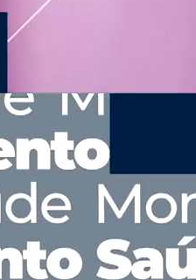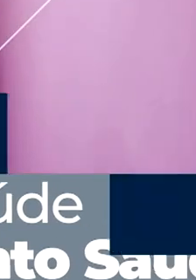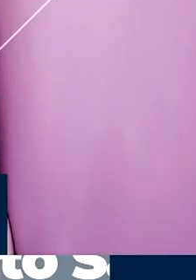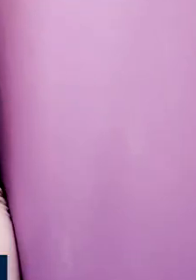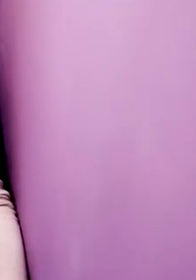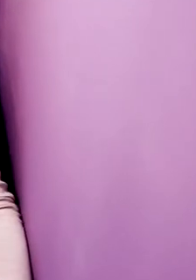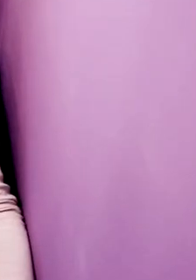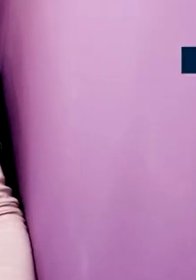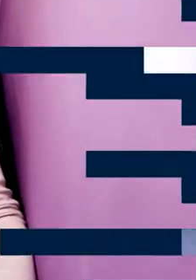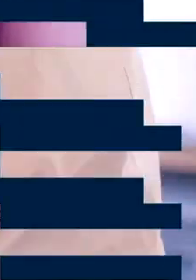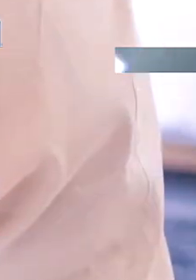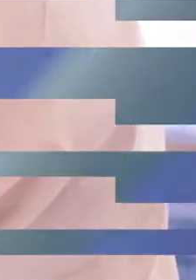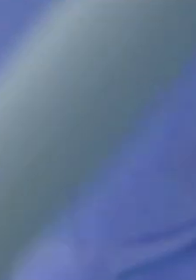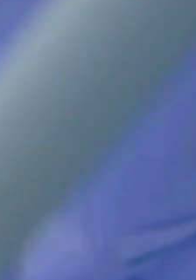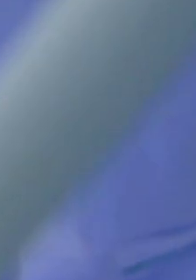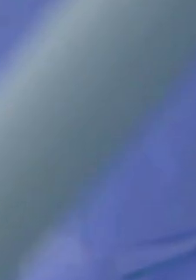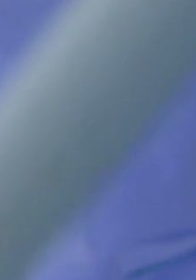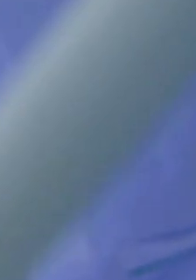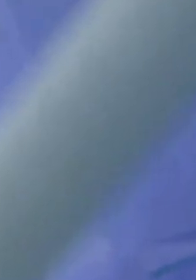o